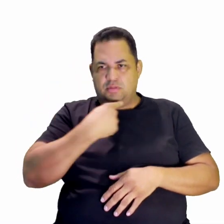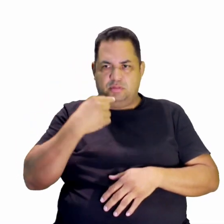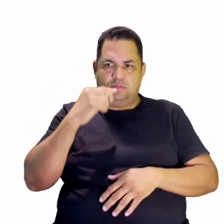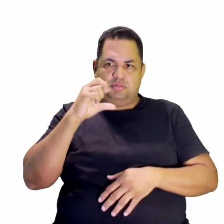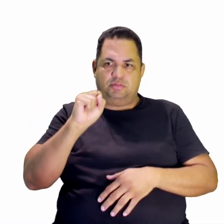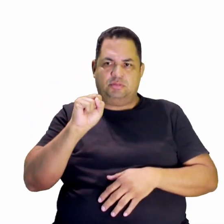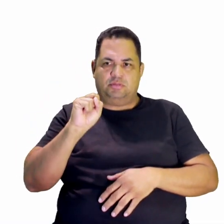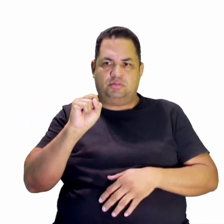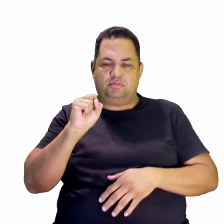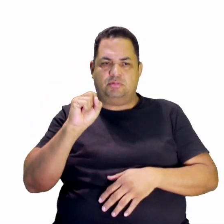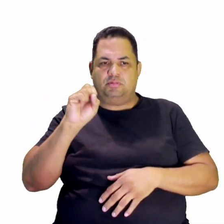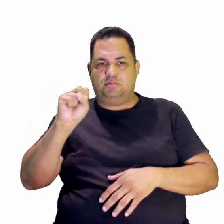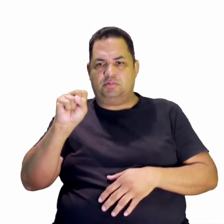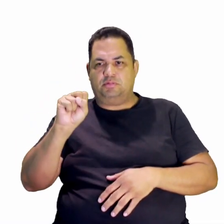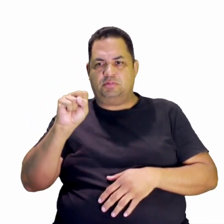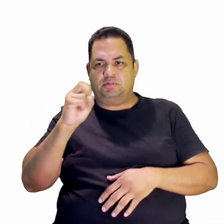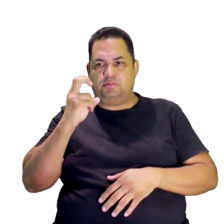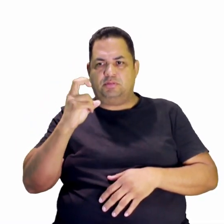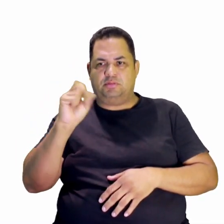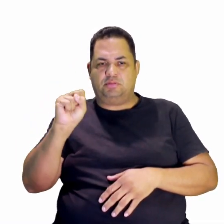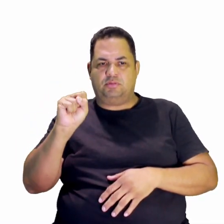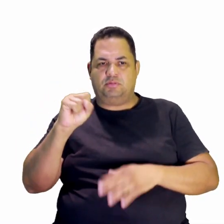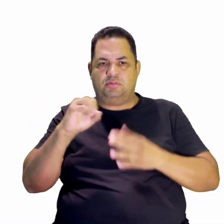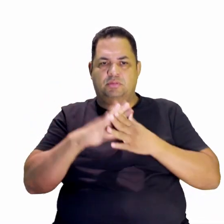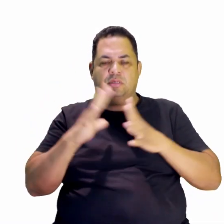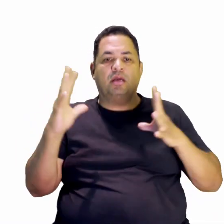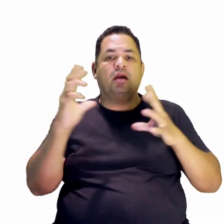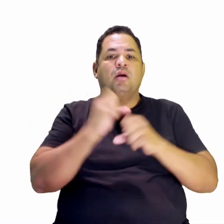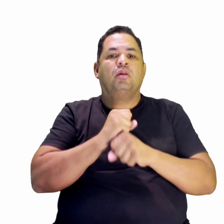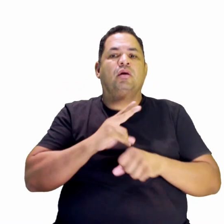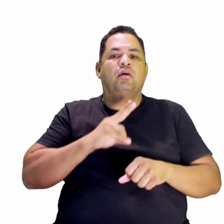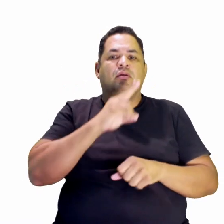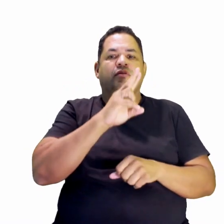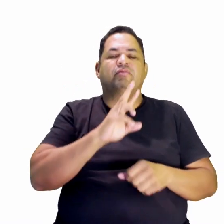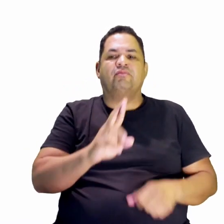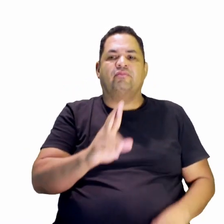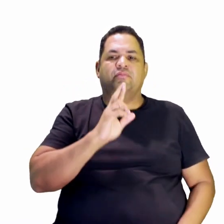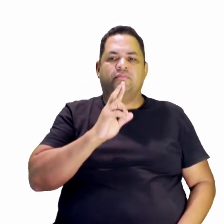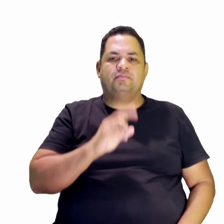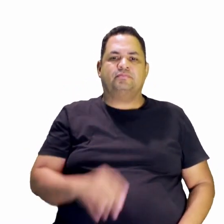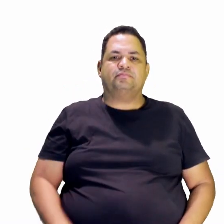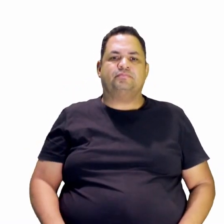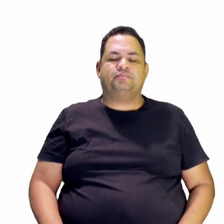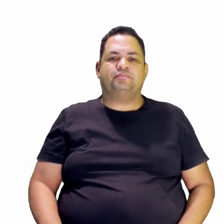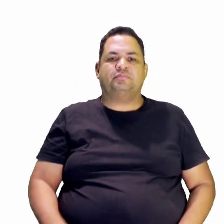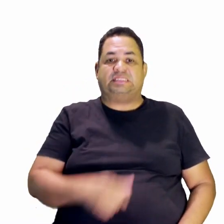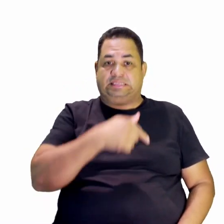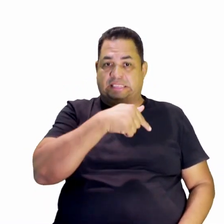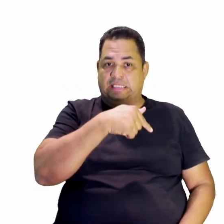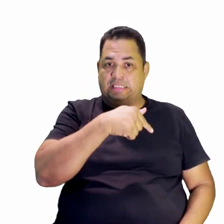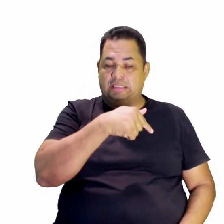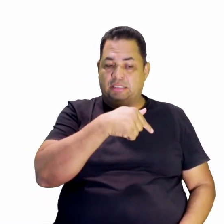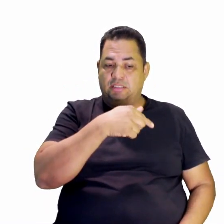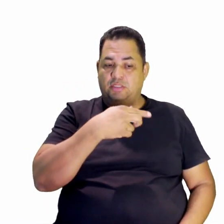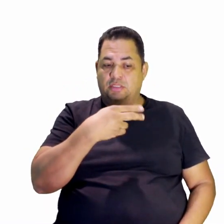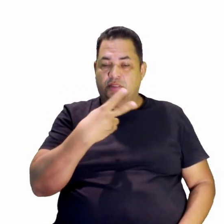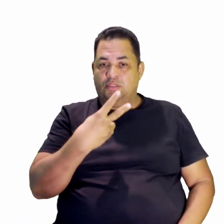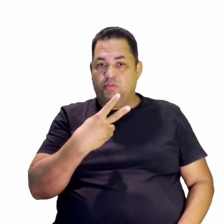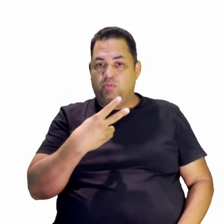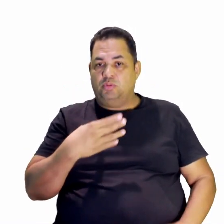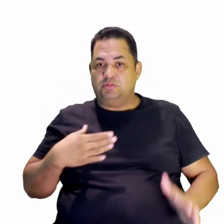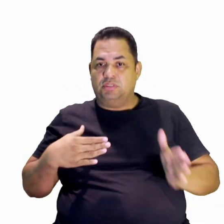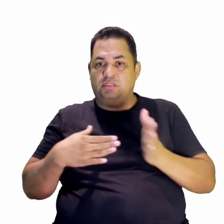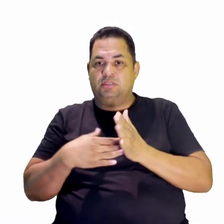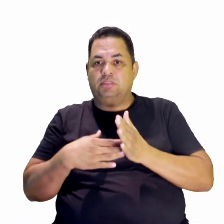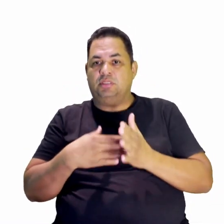forças aplicadas nesse corpo. Eu quero saber a força resultante que aplicou para que ele saia de um valor de 72 e vá até um valor de